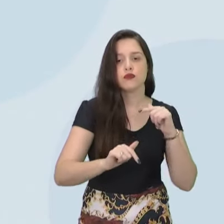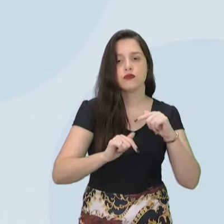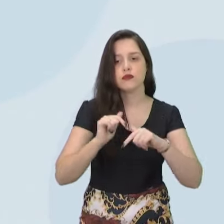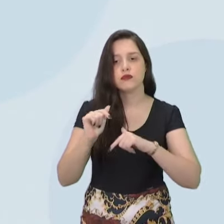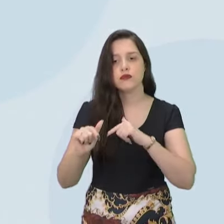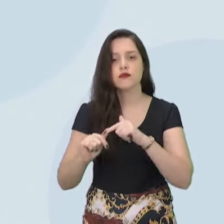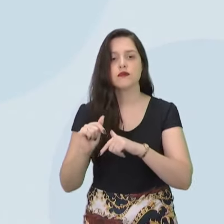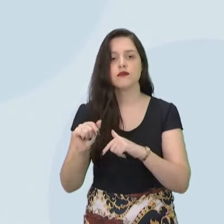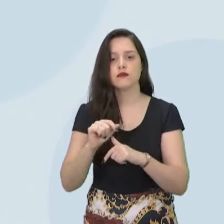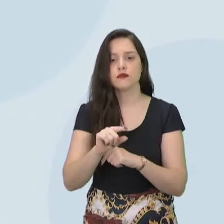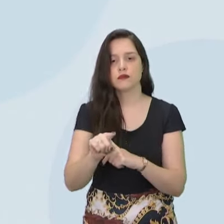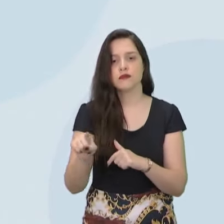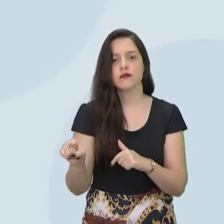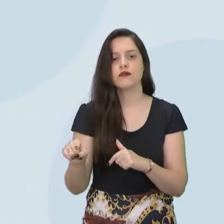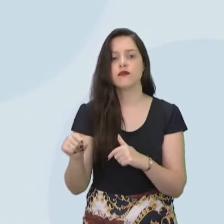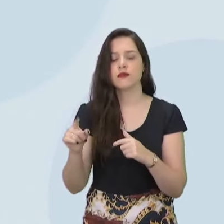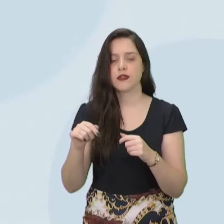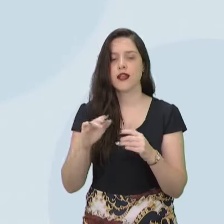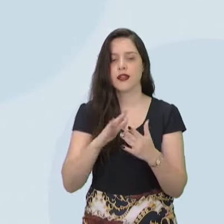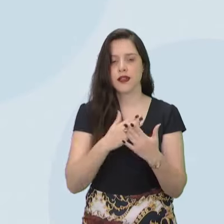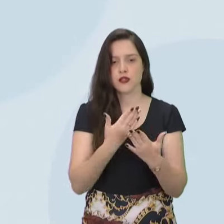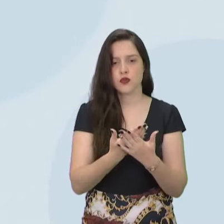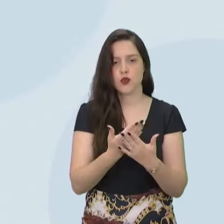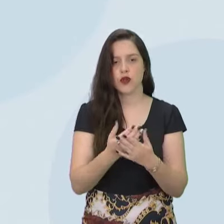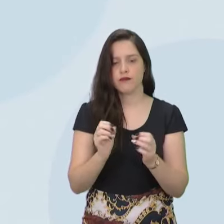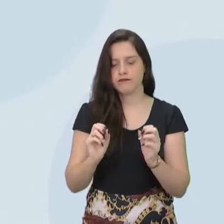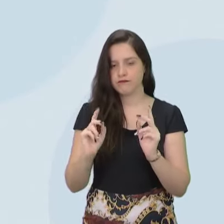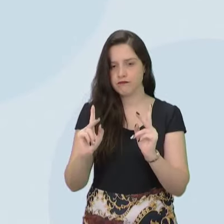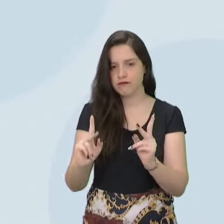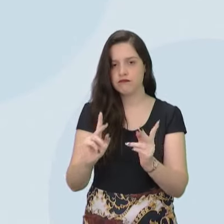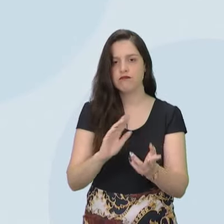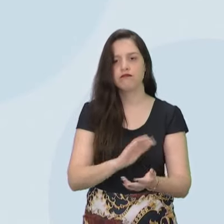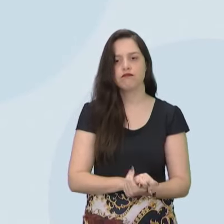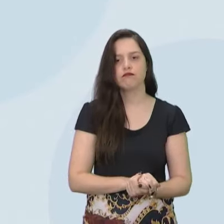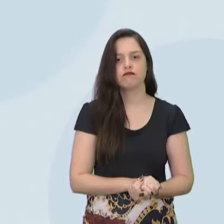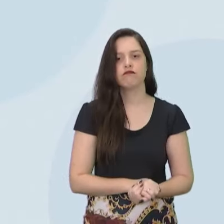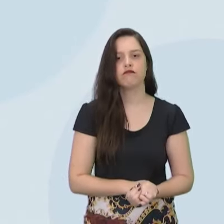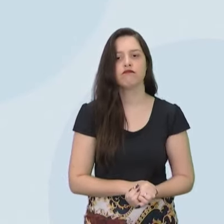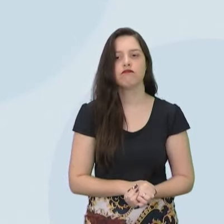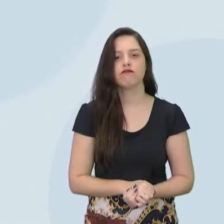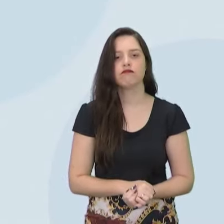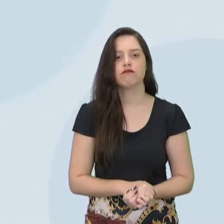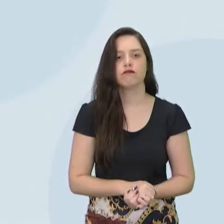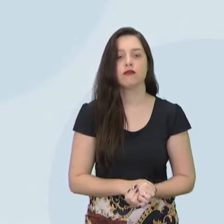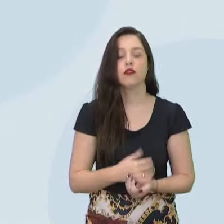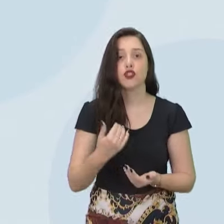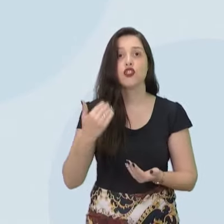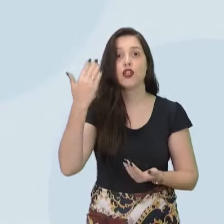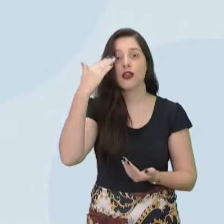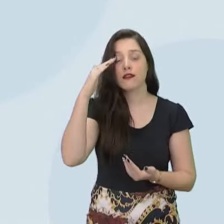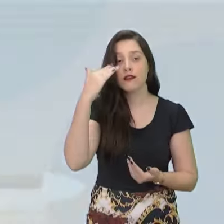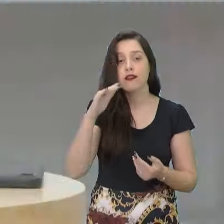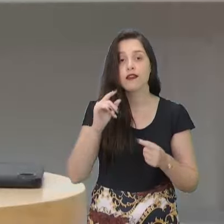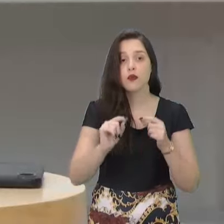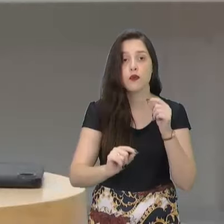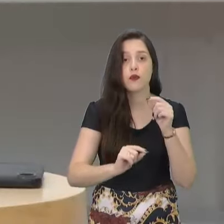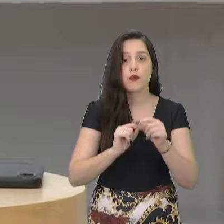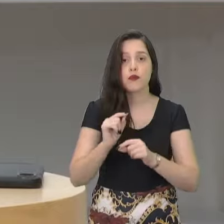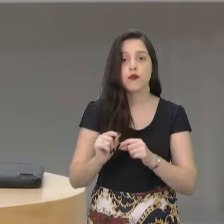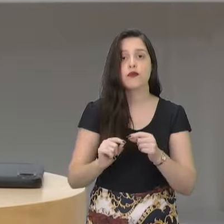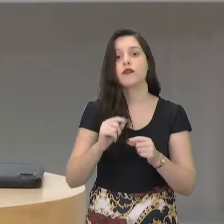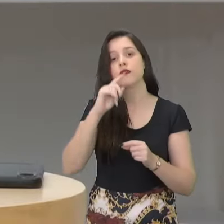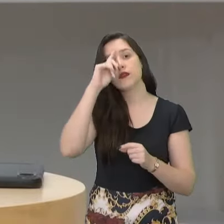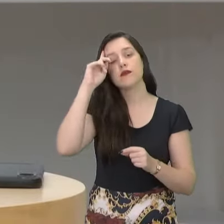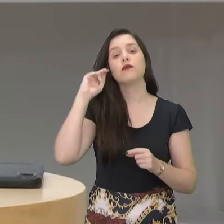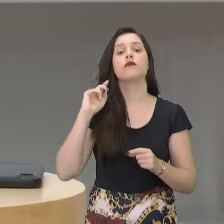quando ele sair da escola, tá bom? Então essa é a ideia. Aí, já entendendo, então, relembrando, né, quais são